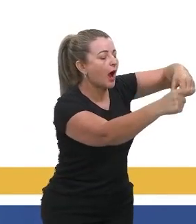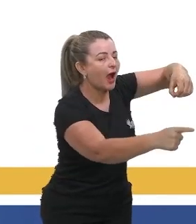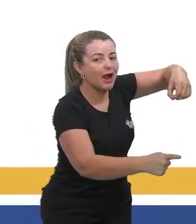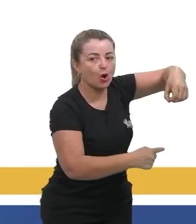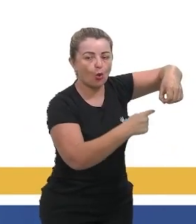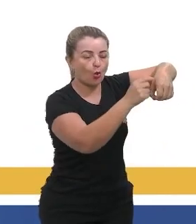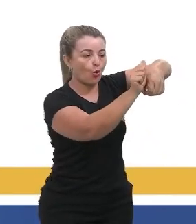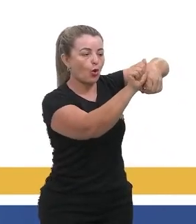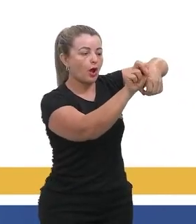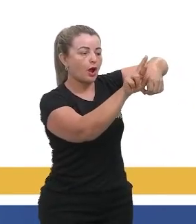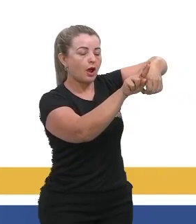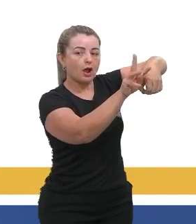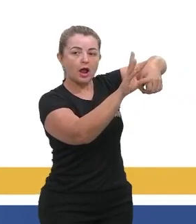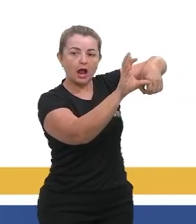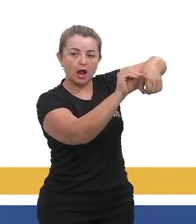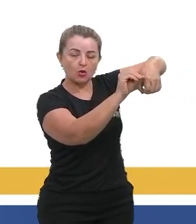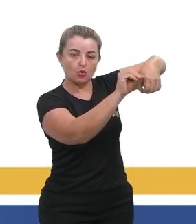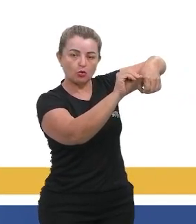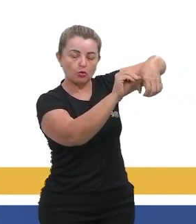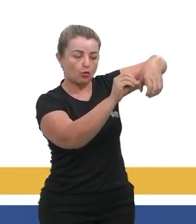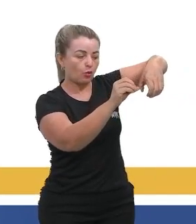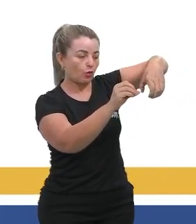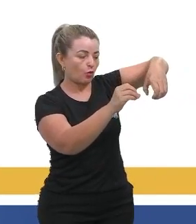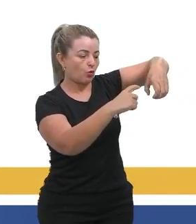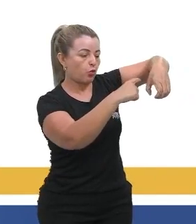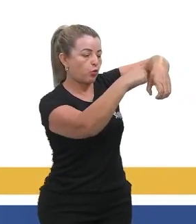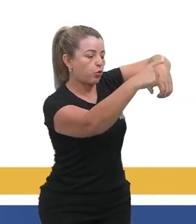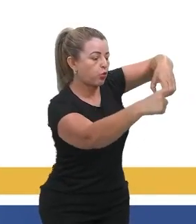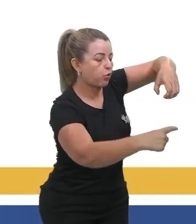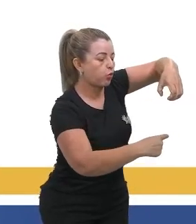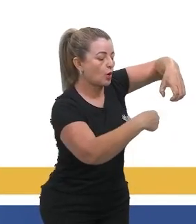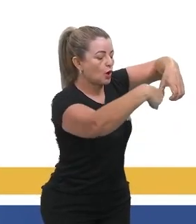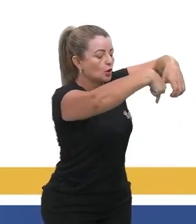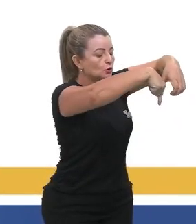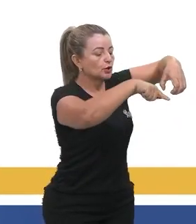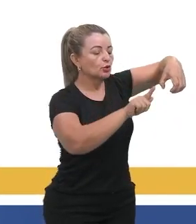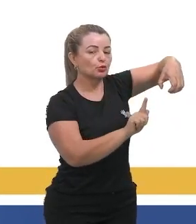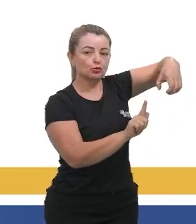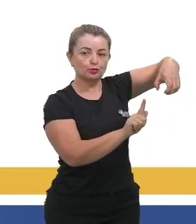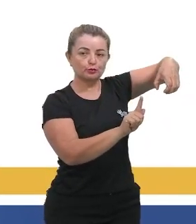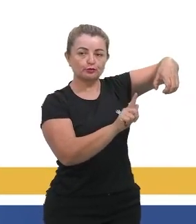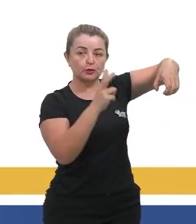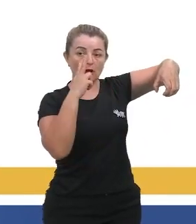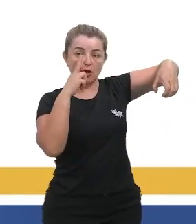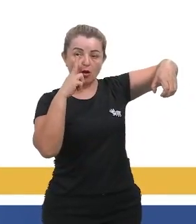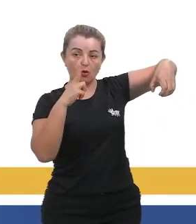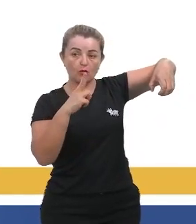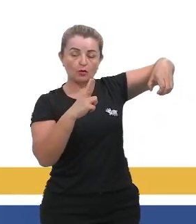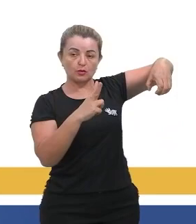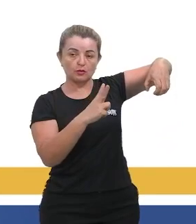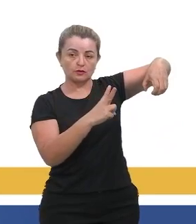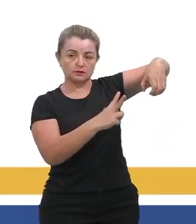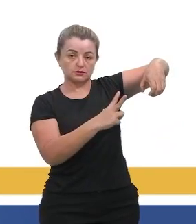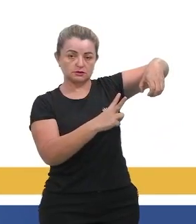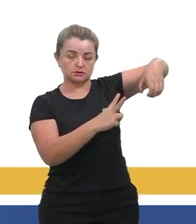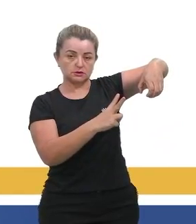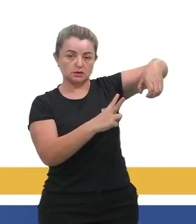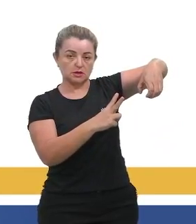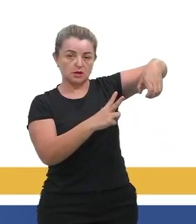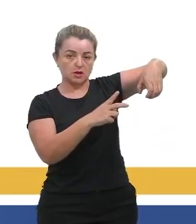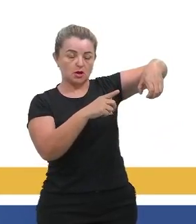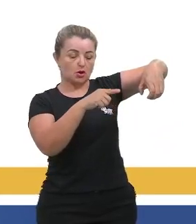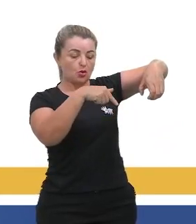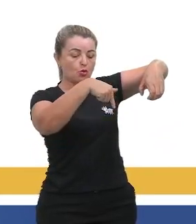aí passam pelo mesmo arco do Q1? Se você olhar direitinho, ó, o Q4 está fora, o Q6 está